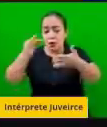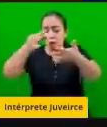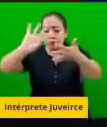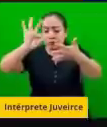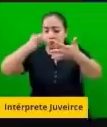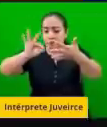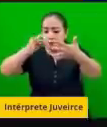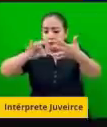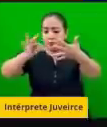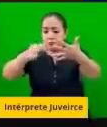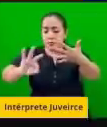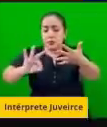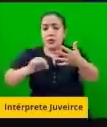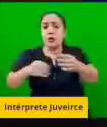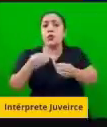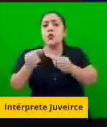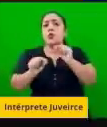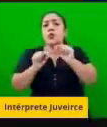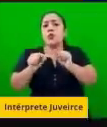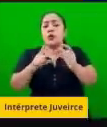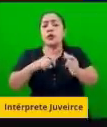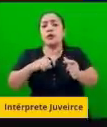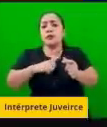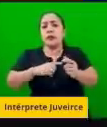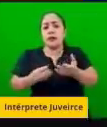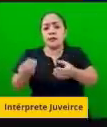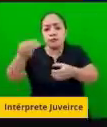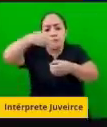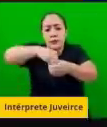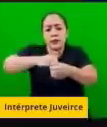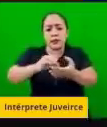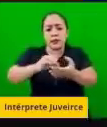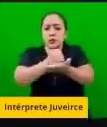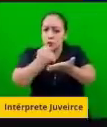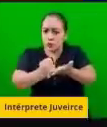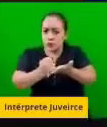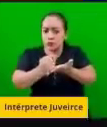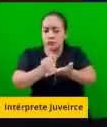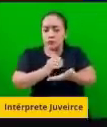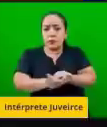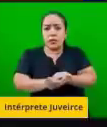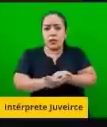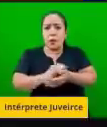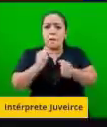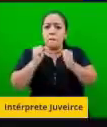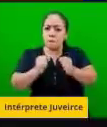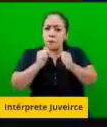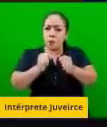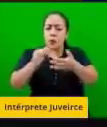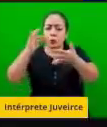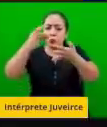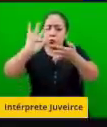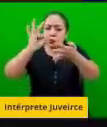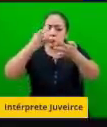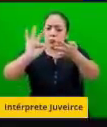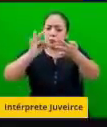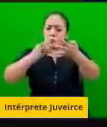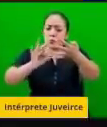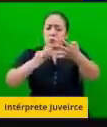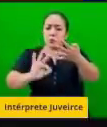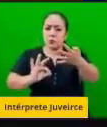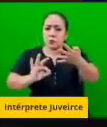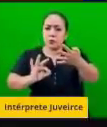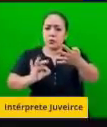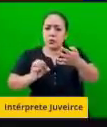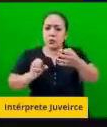naquele documento. Pode ser um comando de identificação, ou seja, para que o aluno possa explorar os elementos